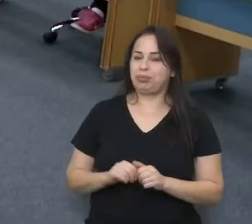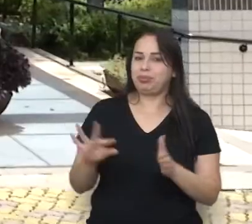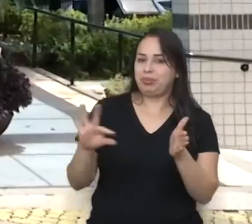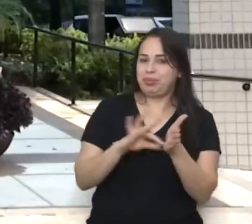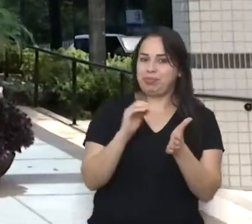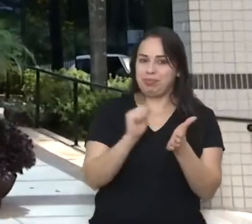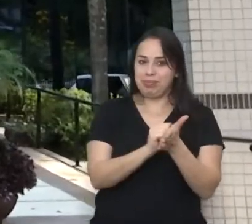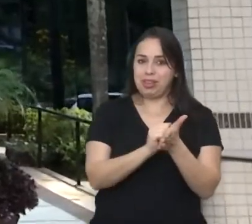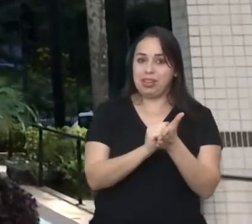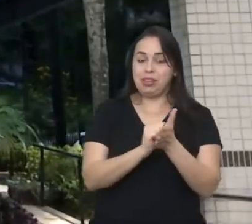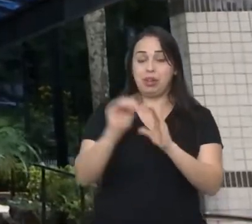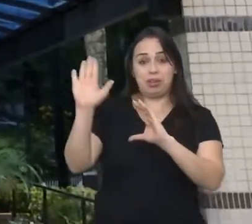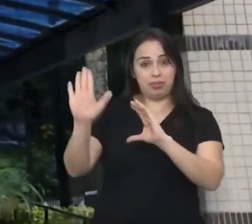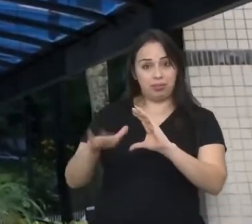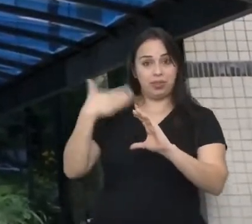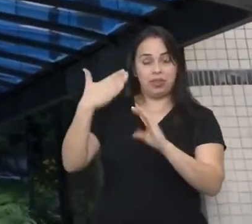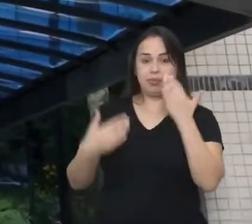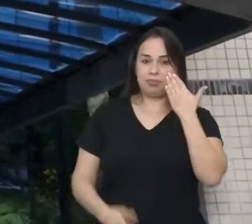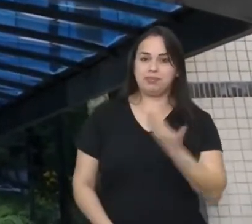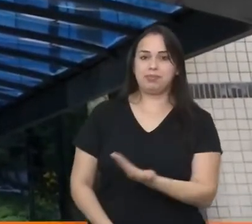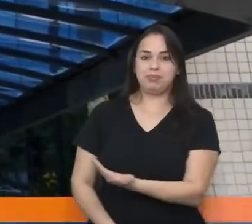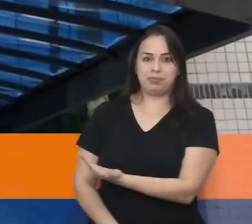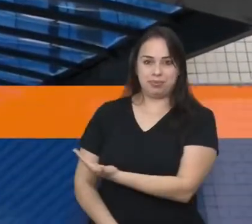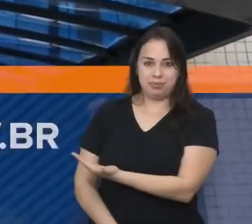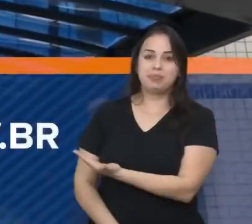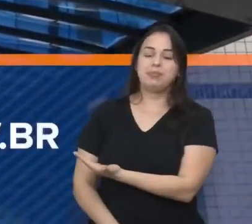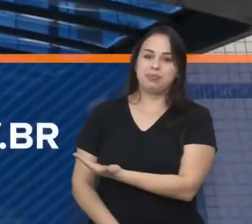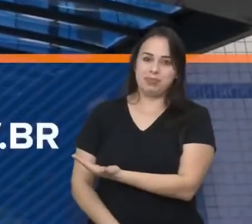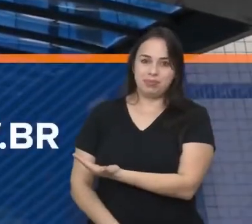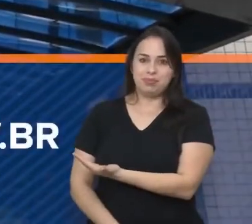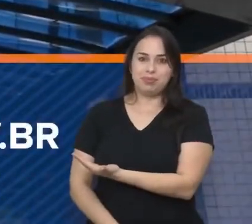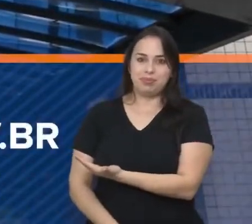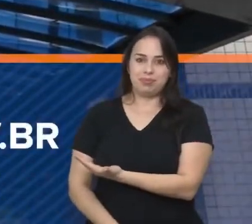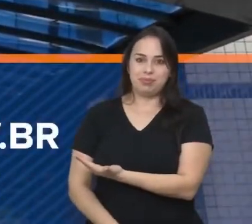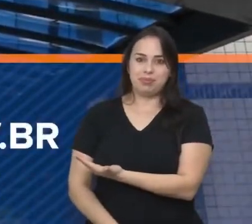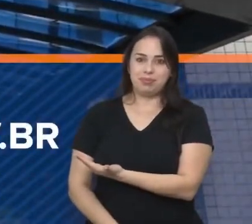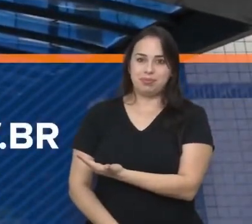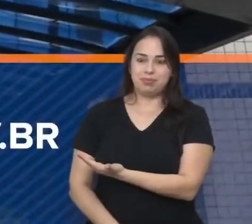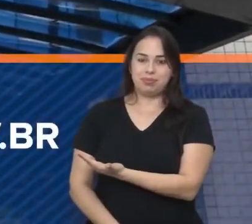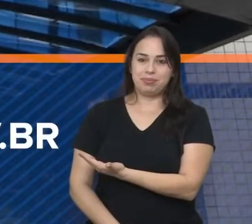parlamentares. Para agendar uma visita é só enviar um e-mail para